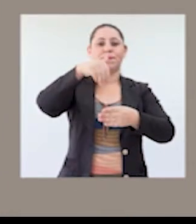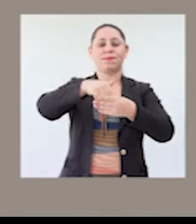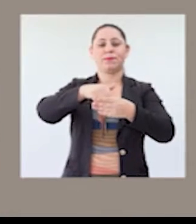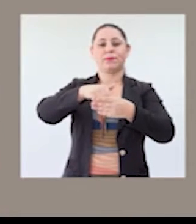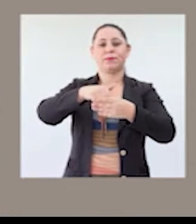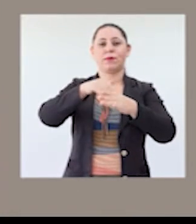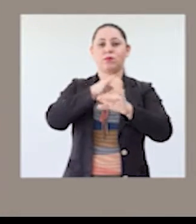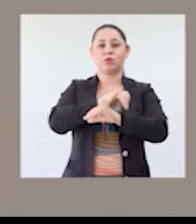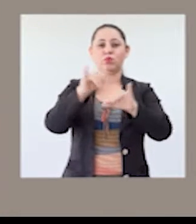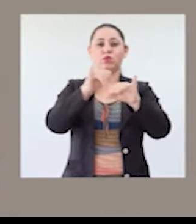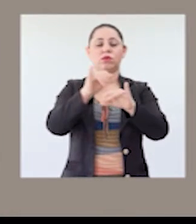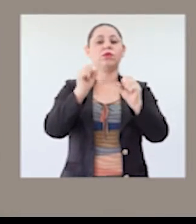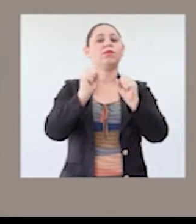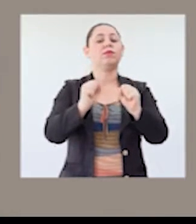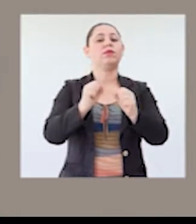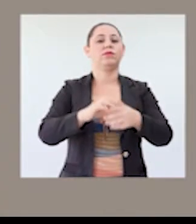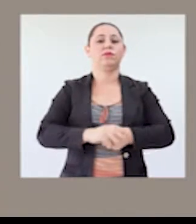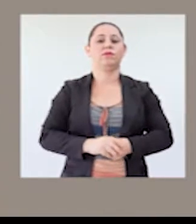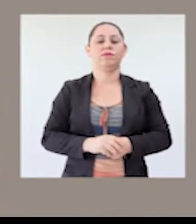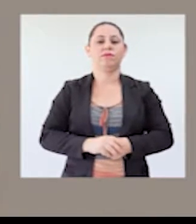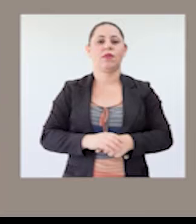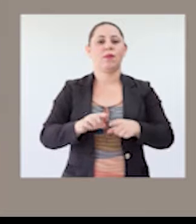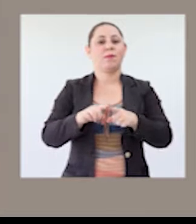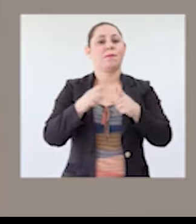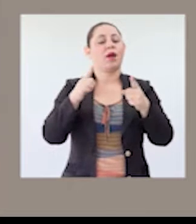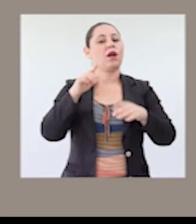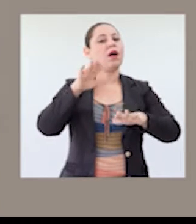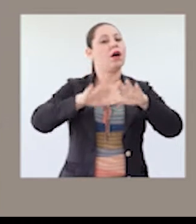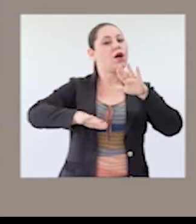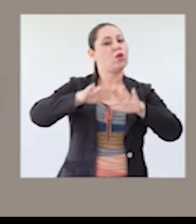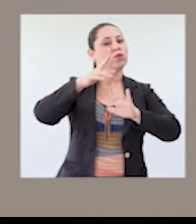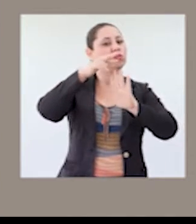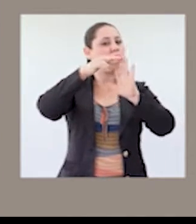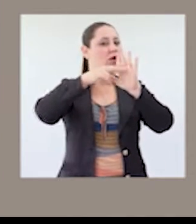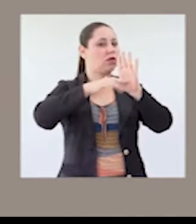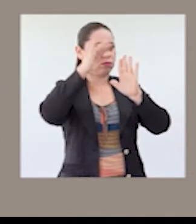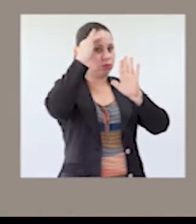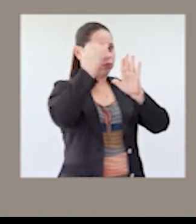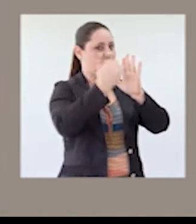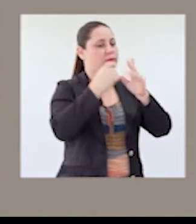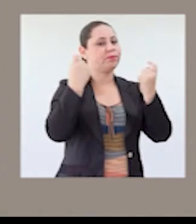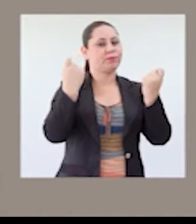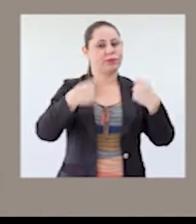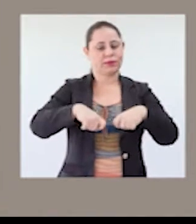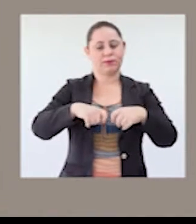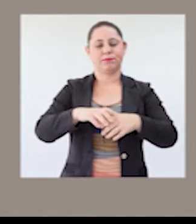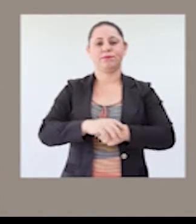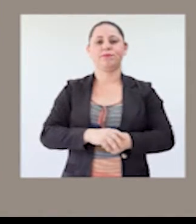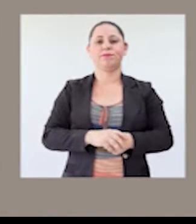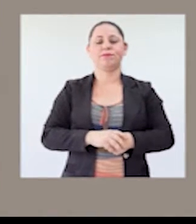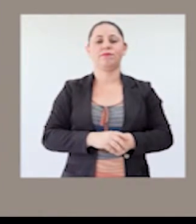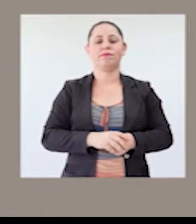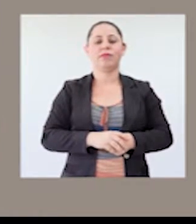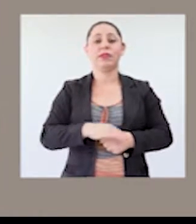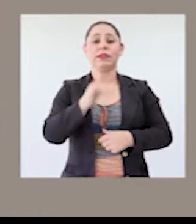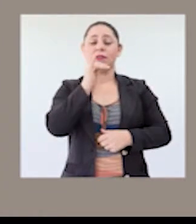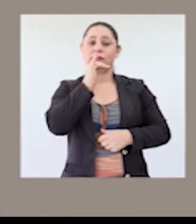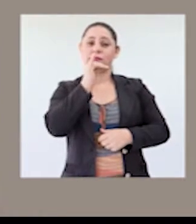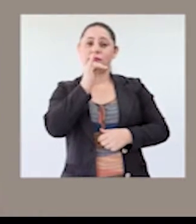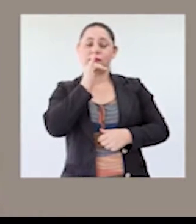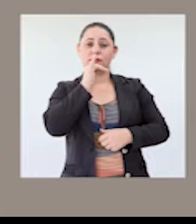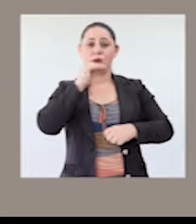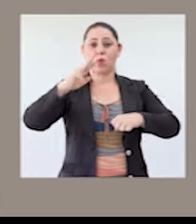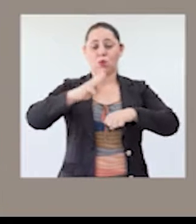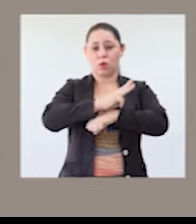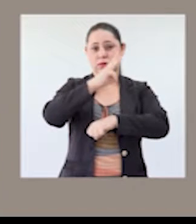política, né? E o que é permitido, porém com alguns regramentos, algumas limitações, né? Então, por